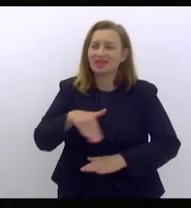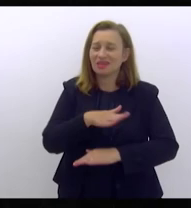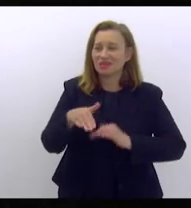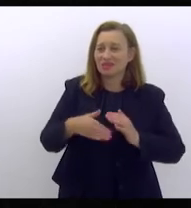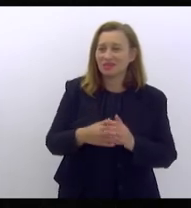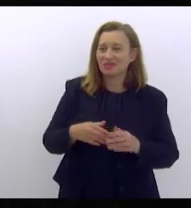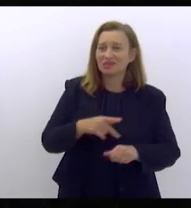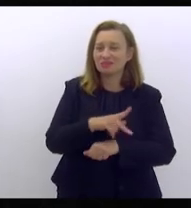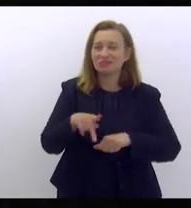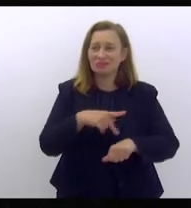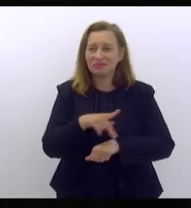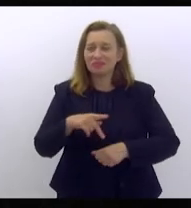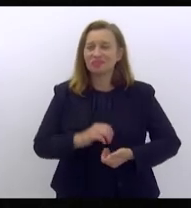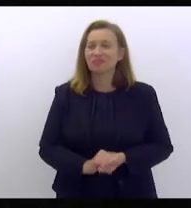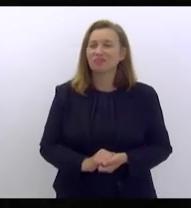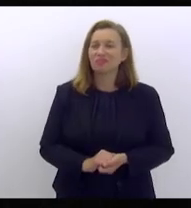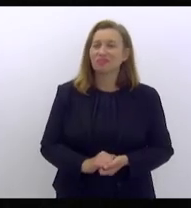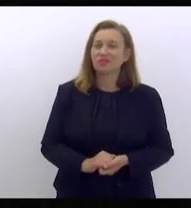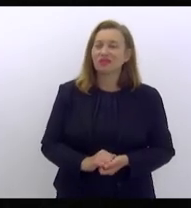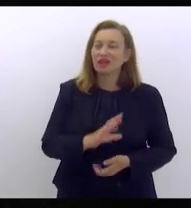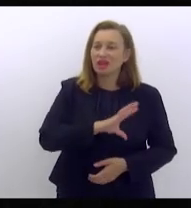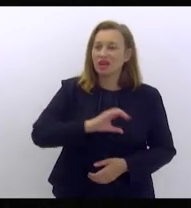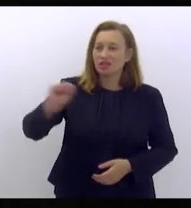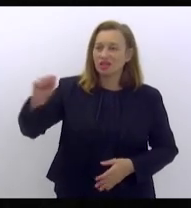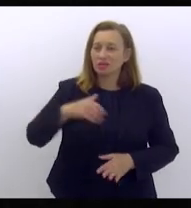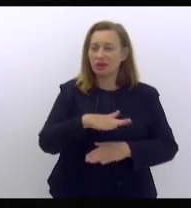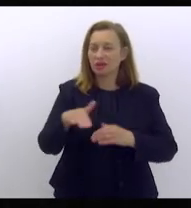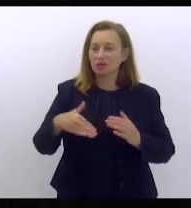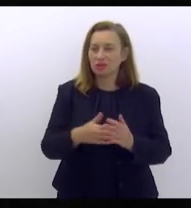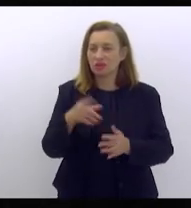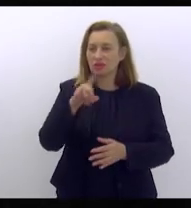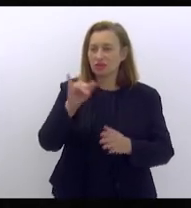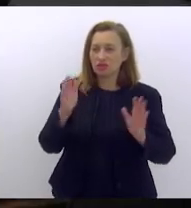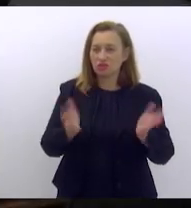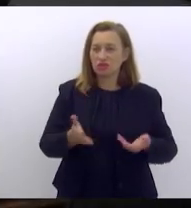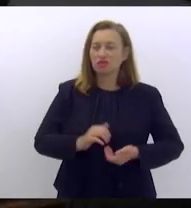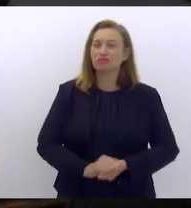aqui um grande axé para todos e todas nesse dia de hoje.